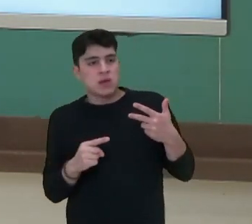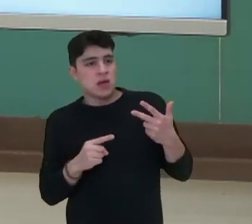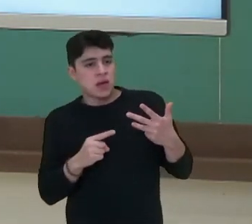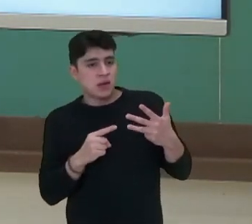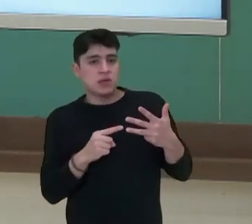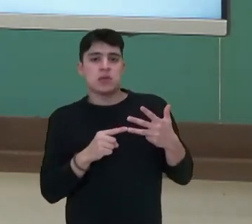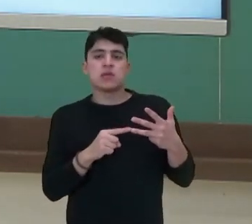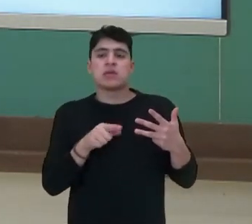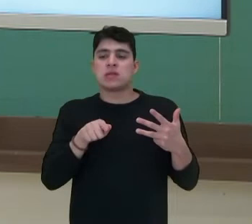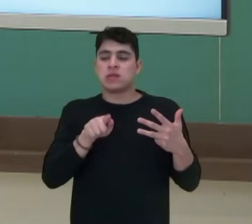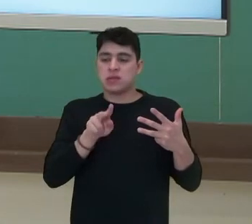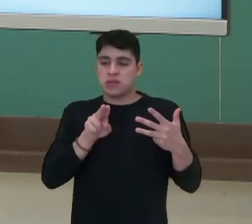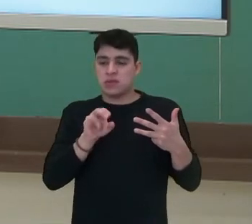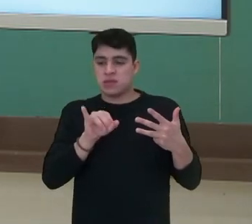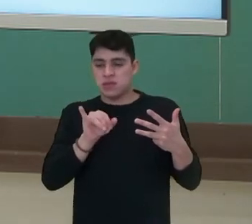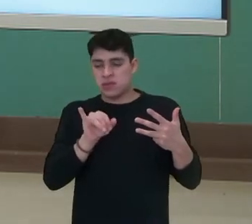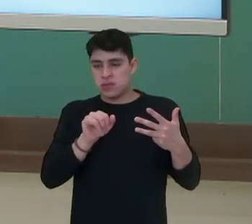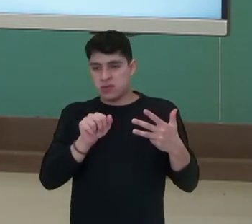e a Guiana com